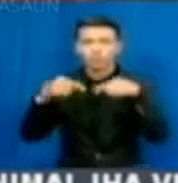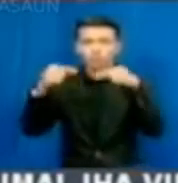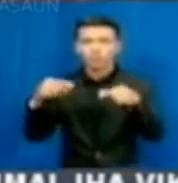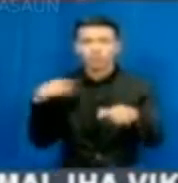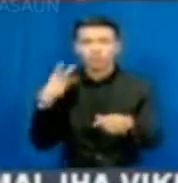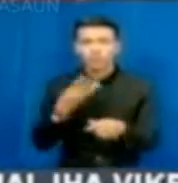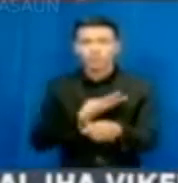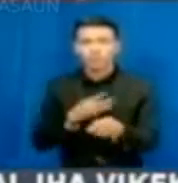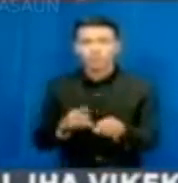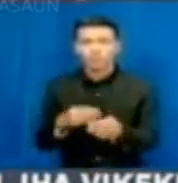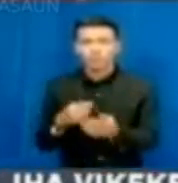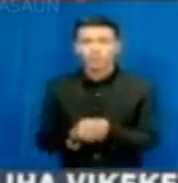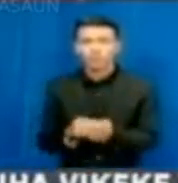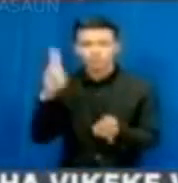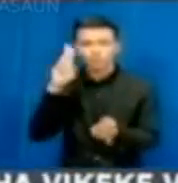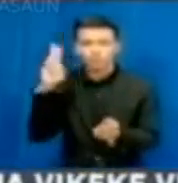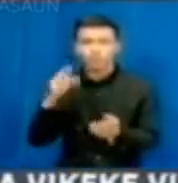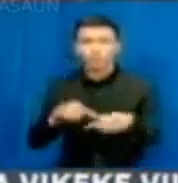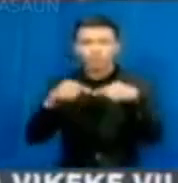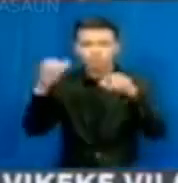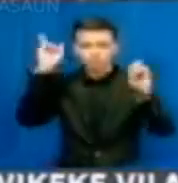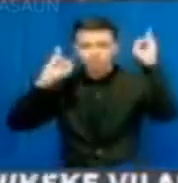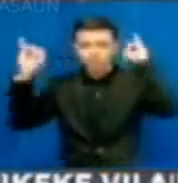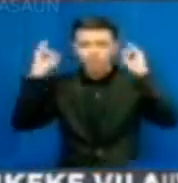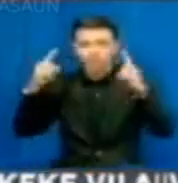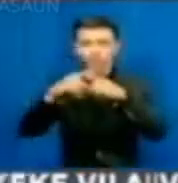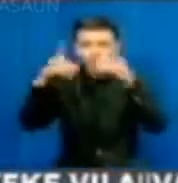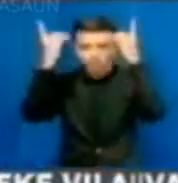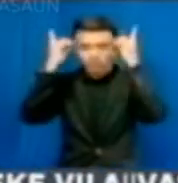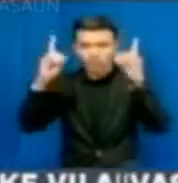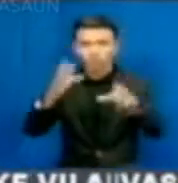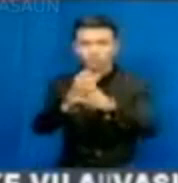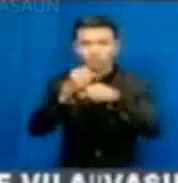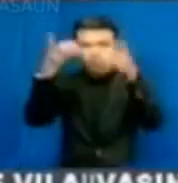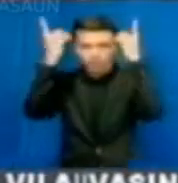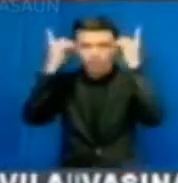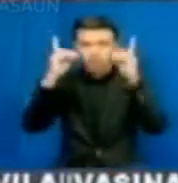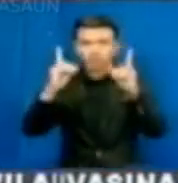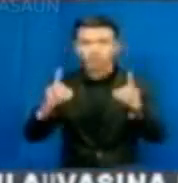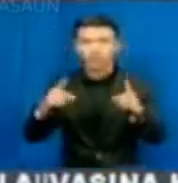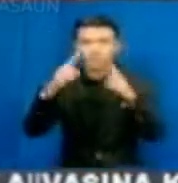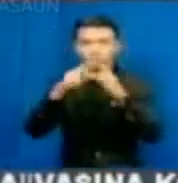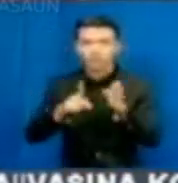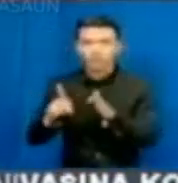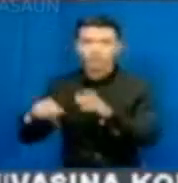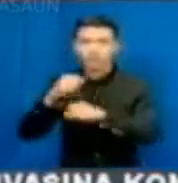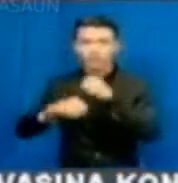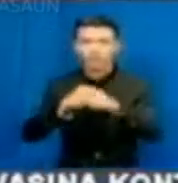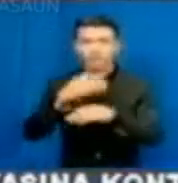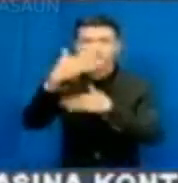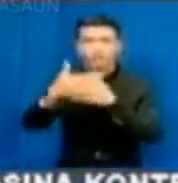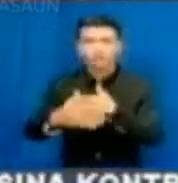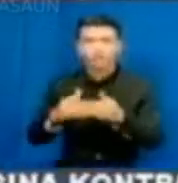hodi halo monitorização, no fornece informação ba macar decisão sira, hodi foti decisão ba plano sira tinantu irmaine,